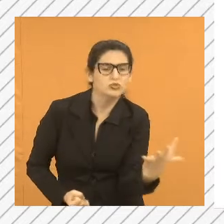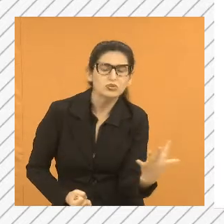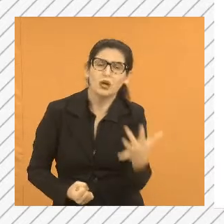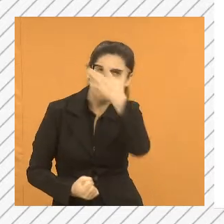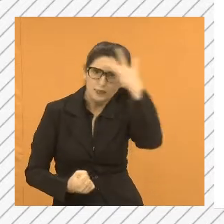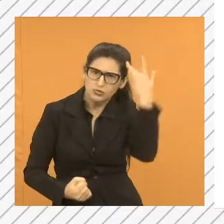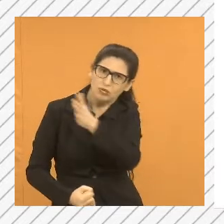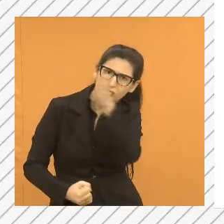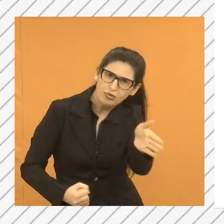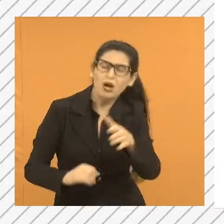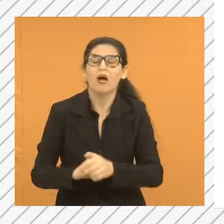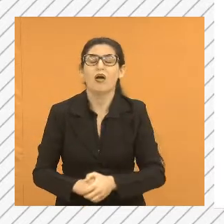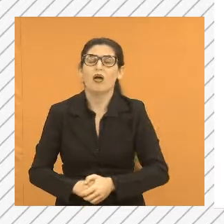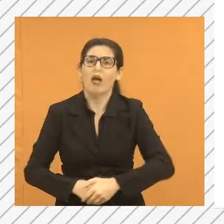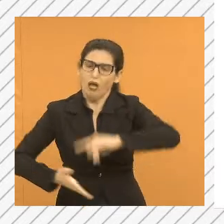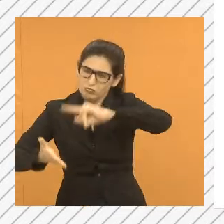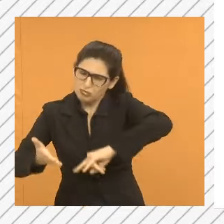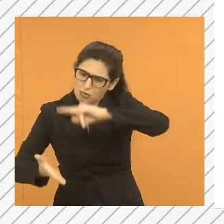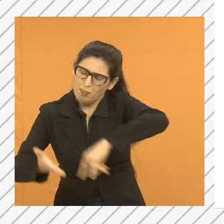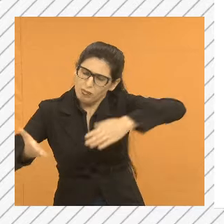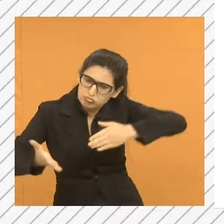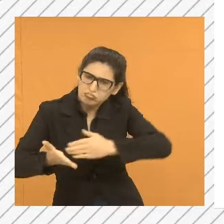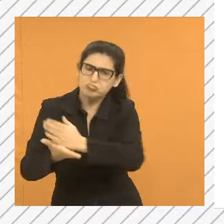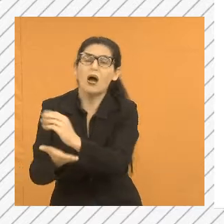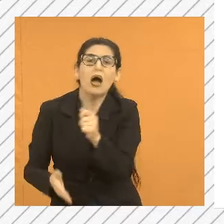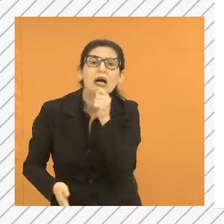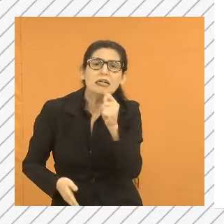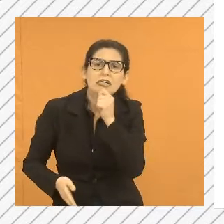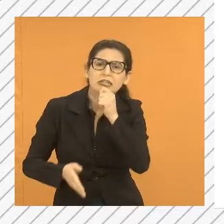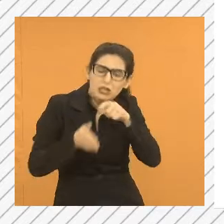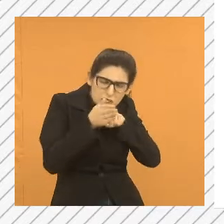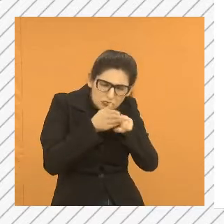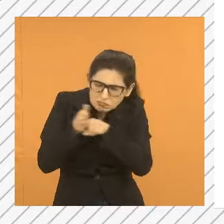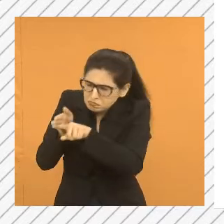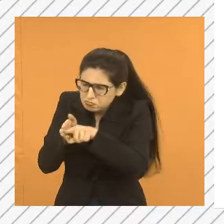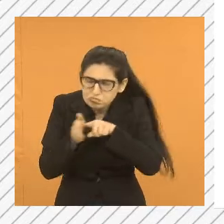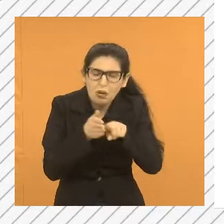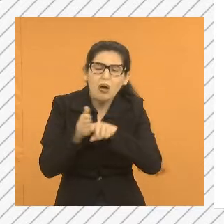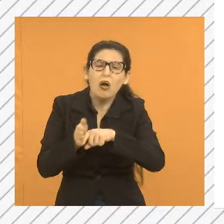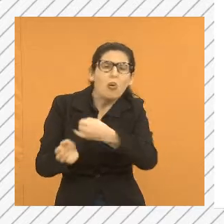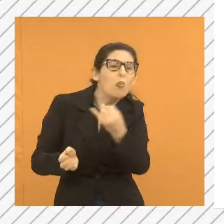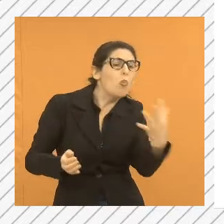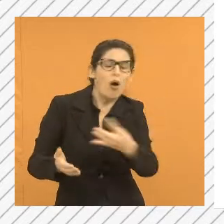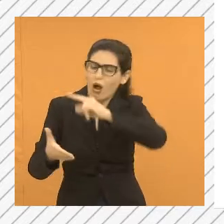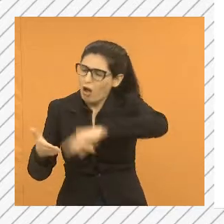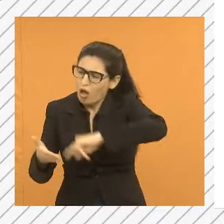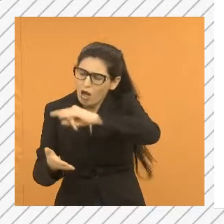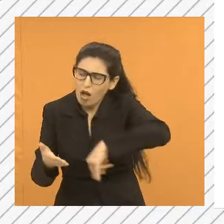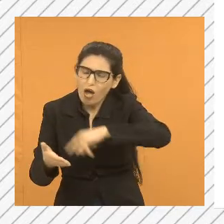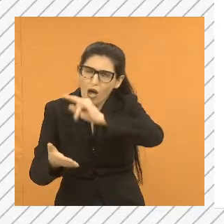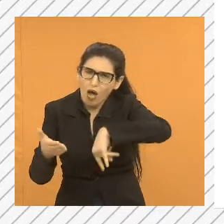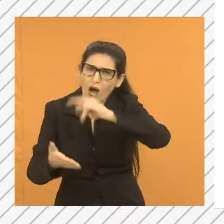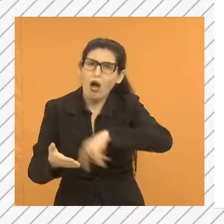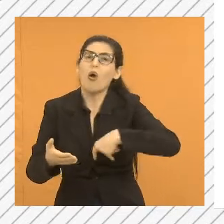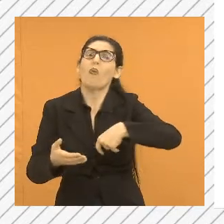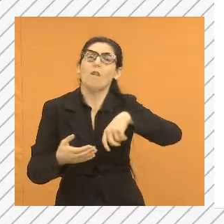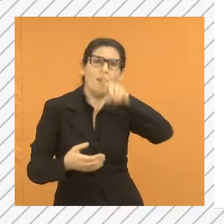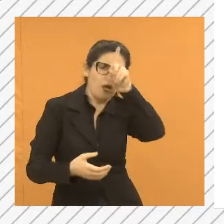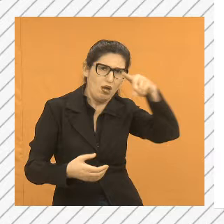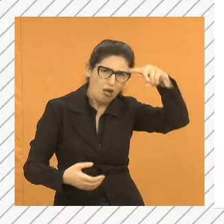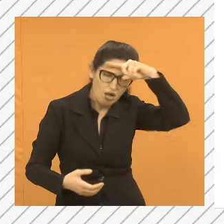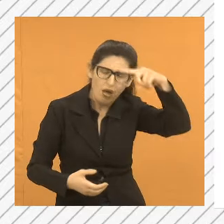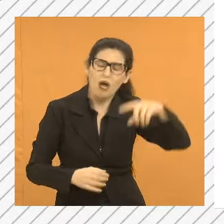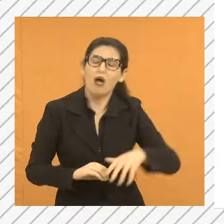Auditorias e autorizações ainda com relação aos laudos do boletim de produção ambulatorial.